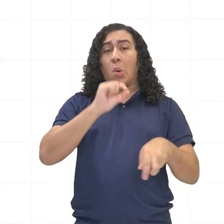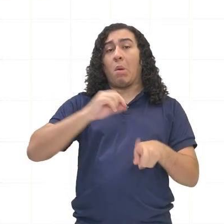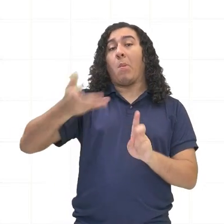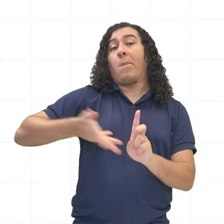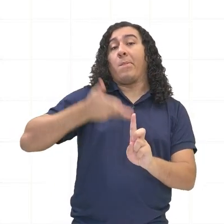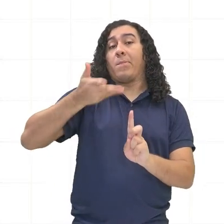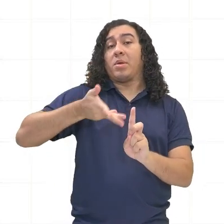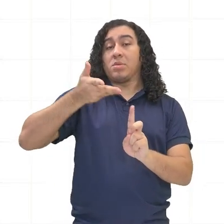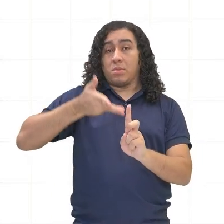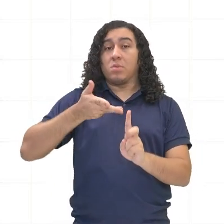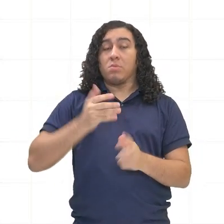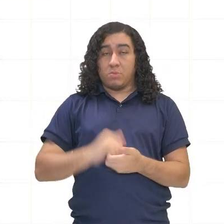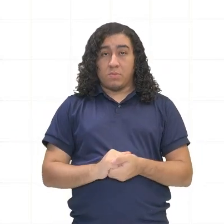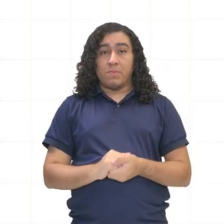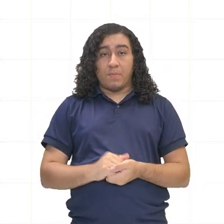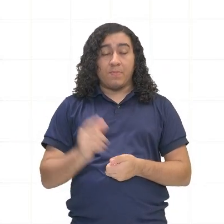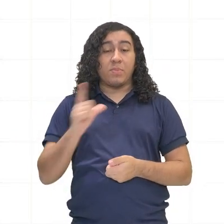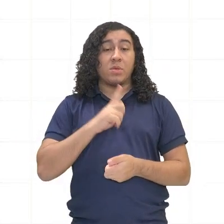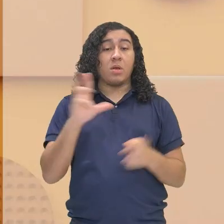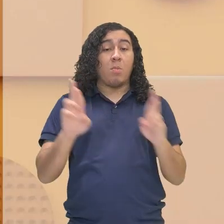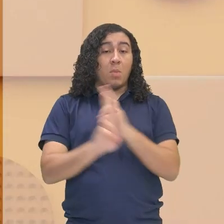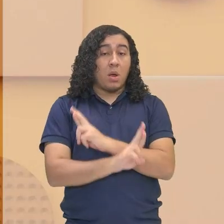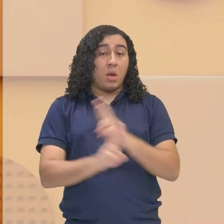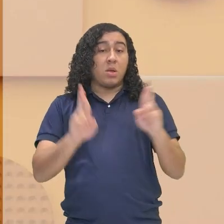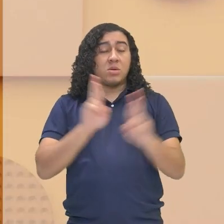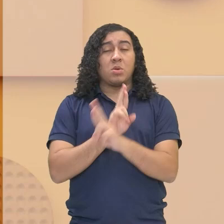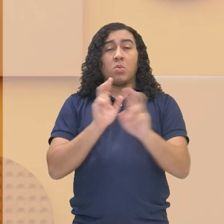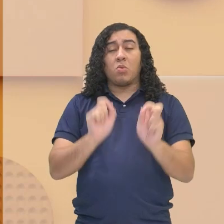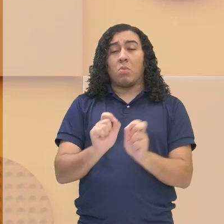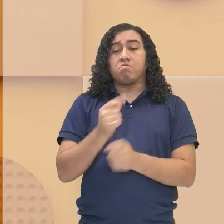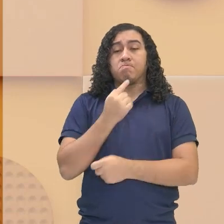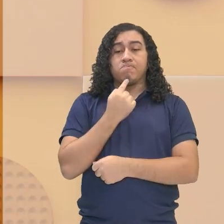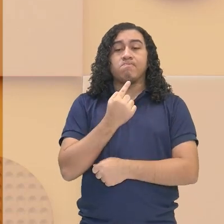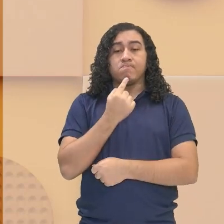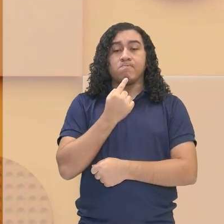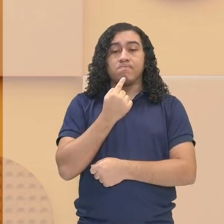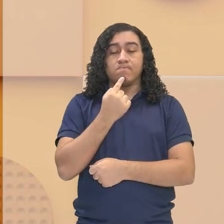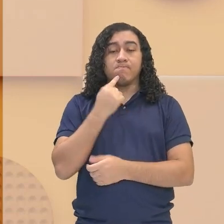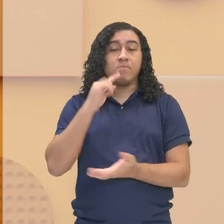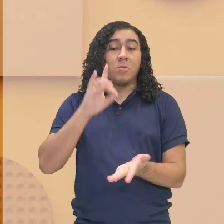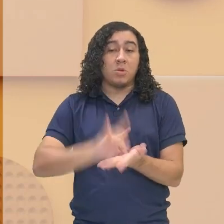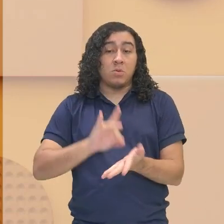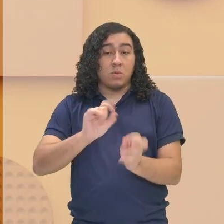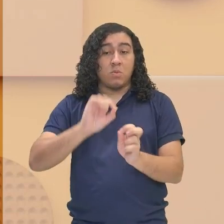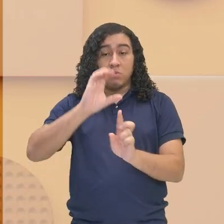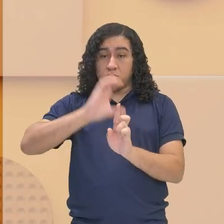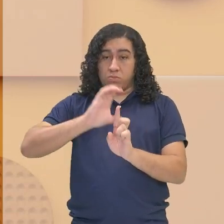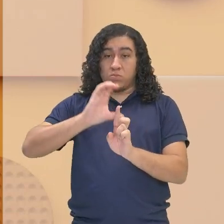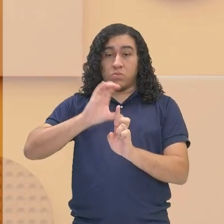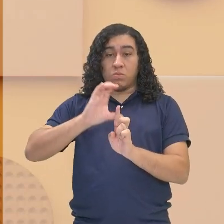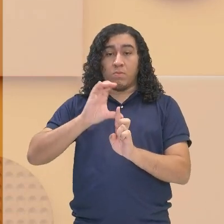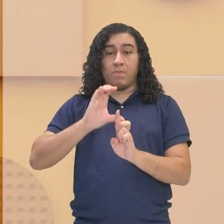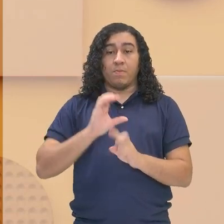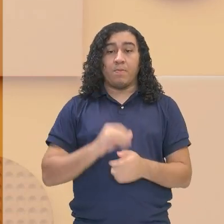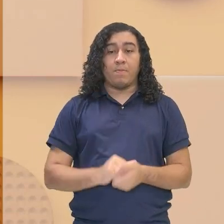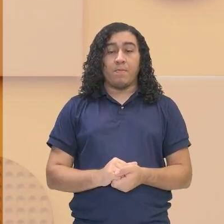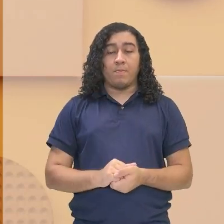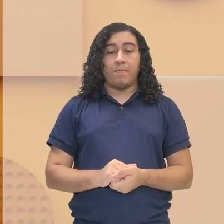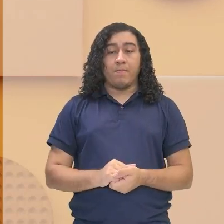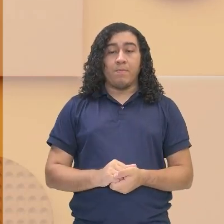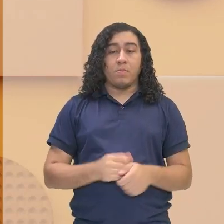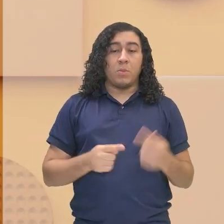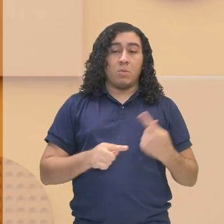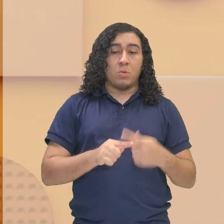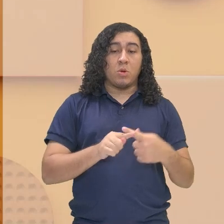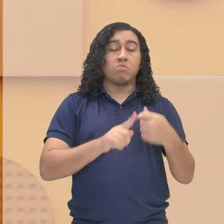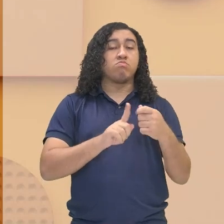ele tinha uma relação muito próxima ao seu calendário, pois a cada